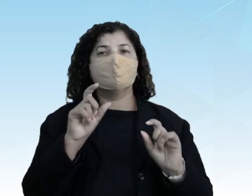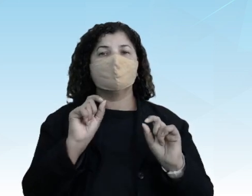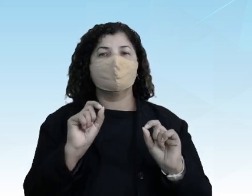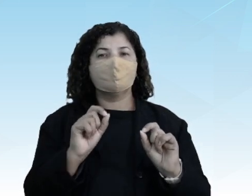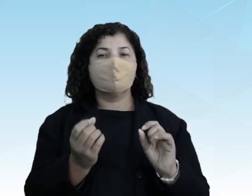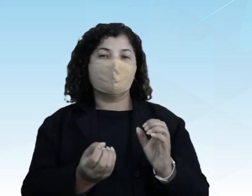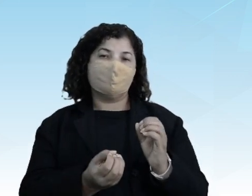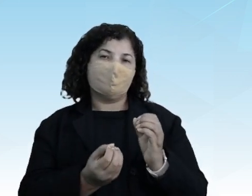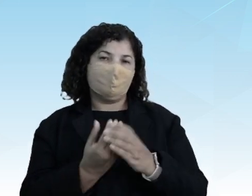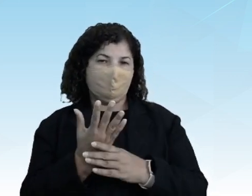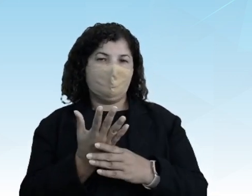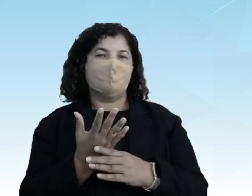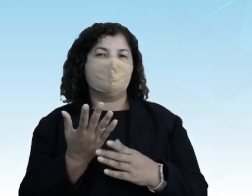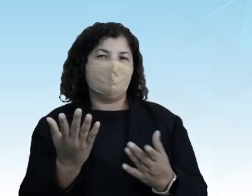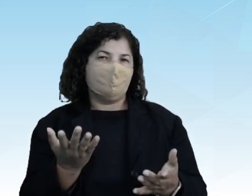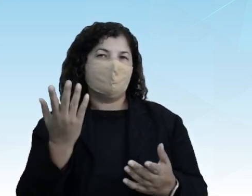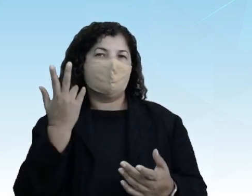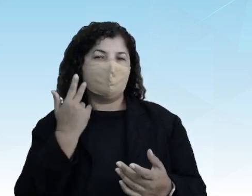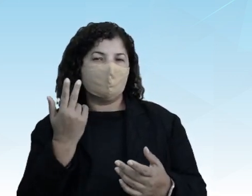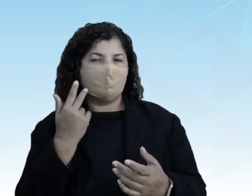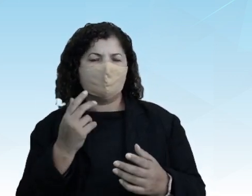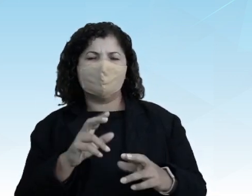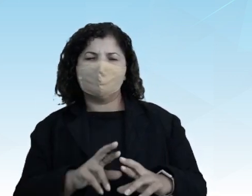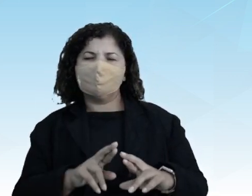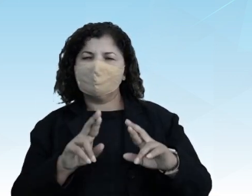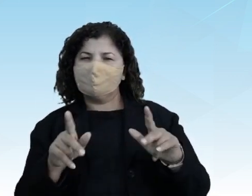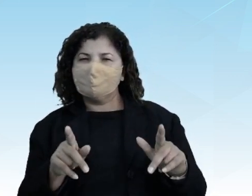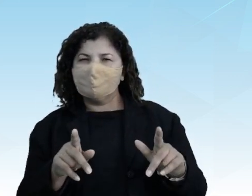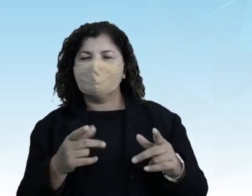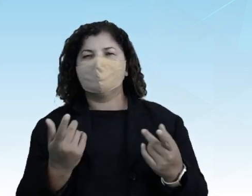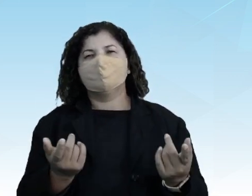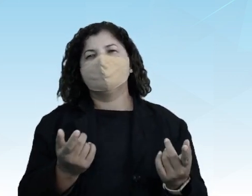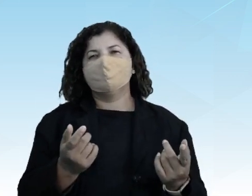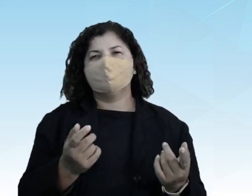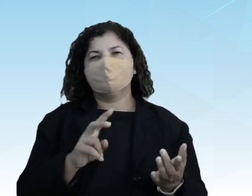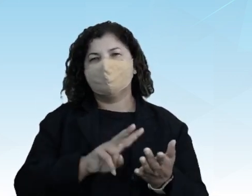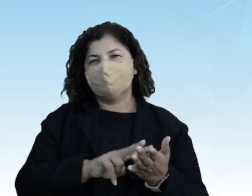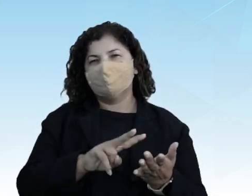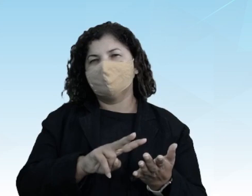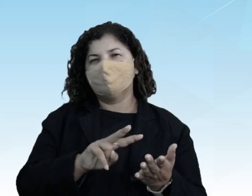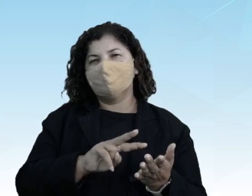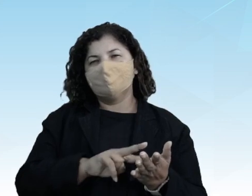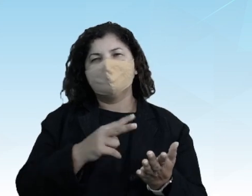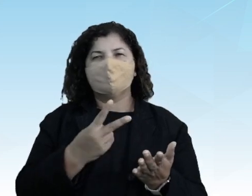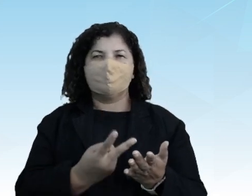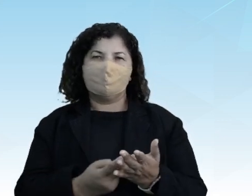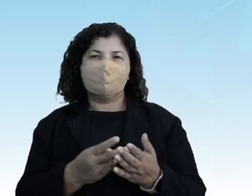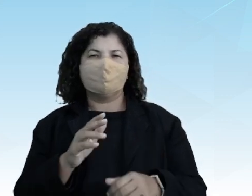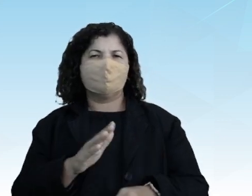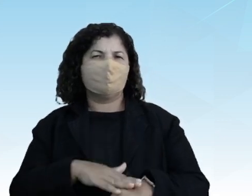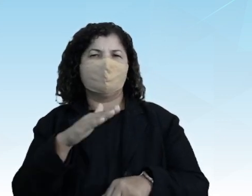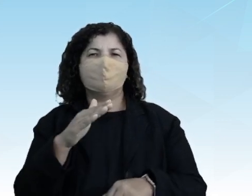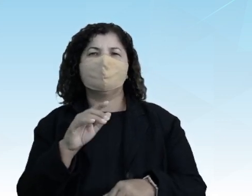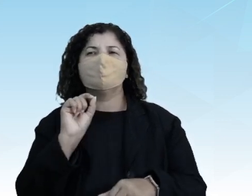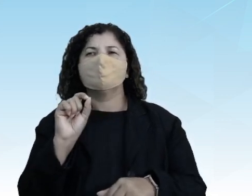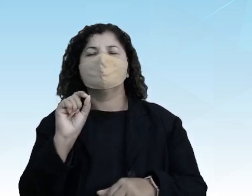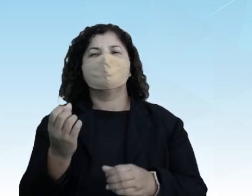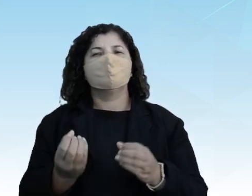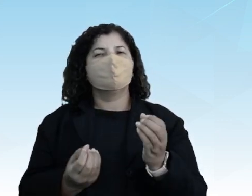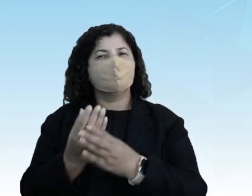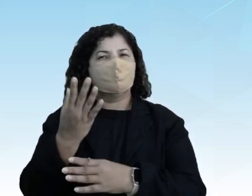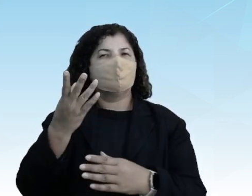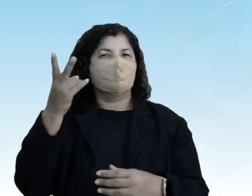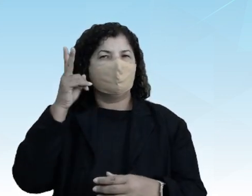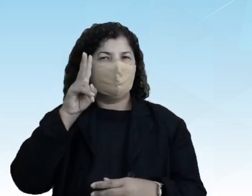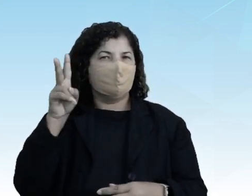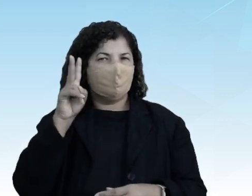acontecer. Então, é normal que haja diferentes versões, né, sobre algum acontecimento